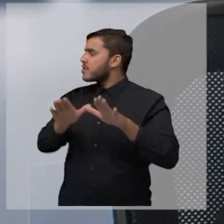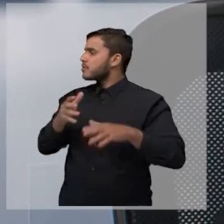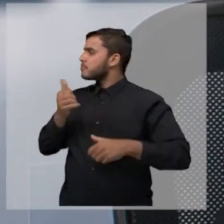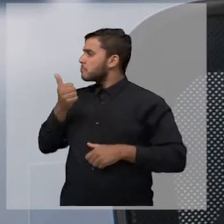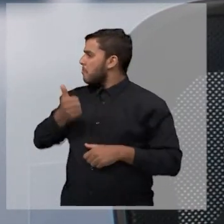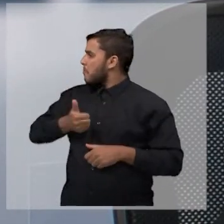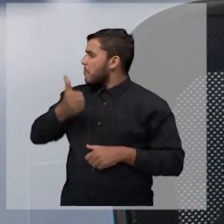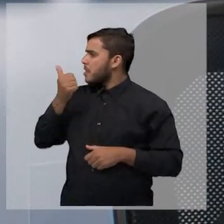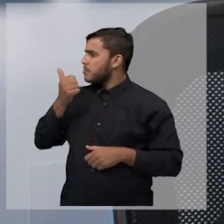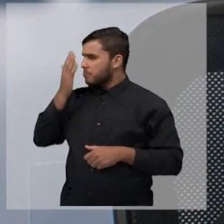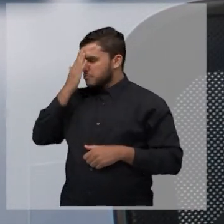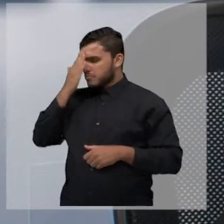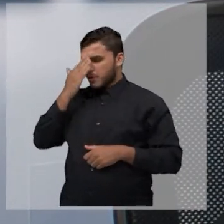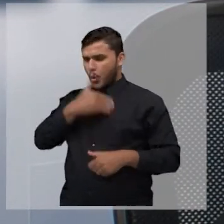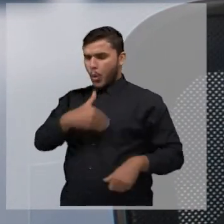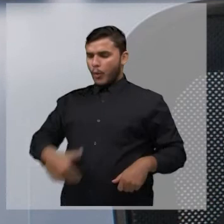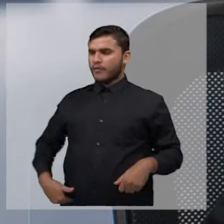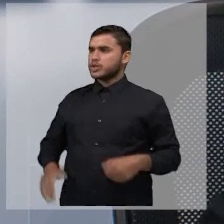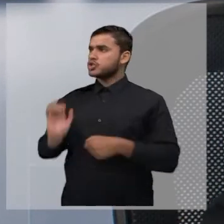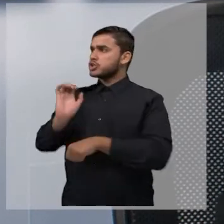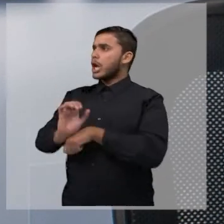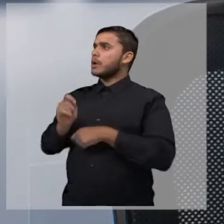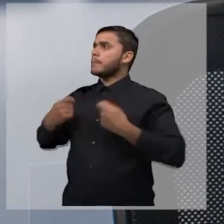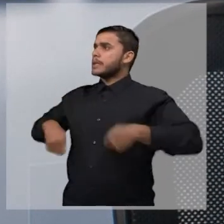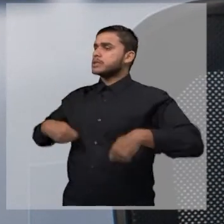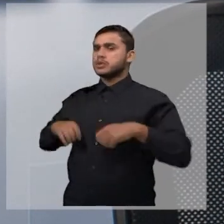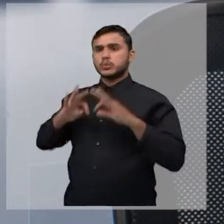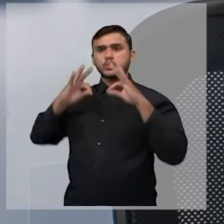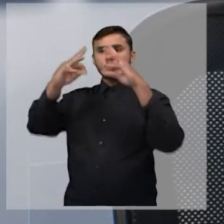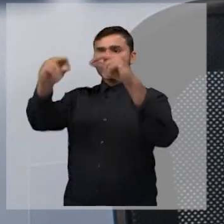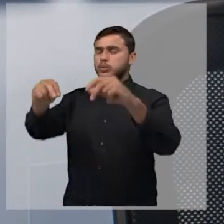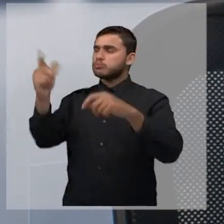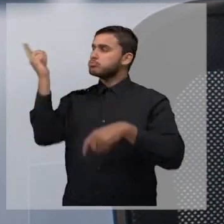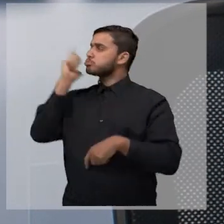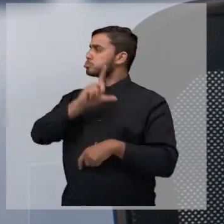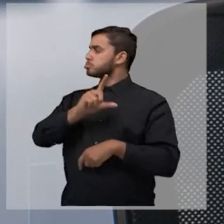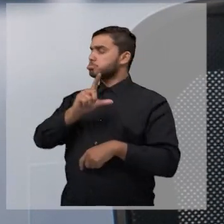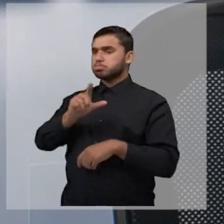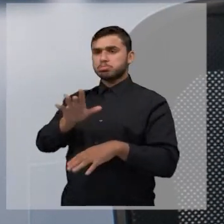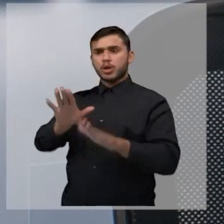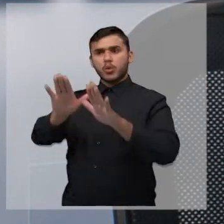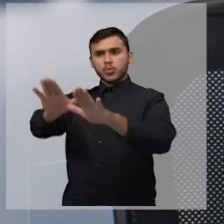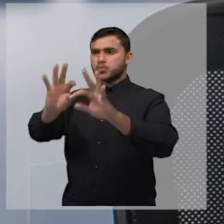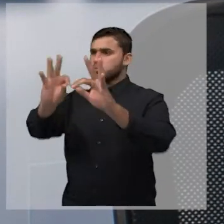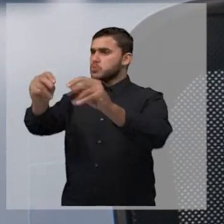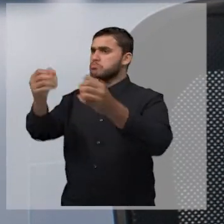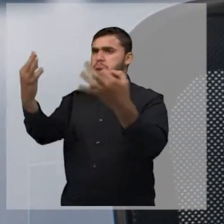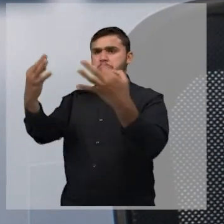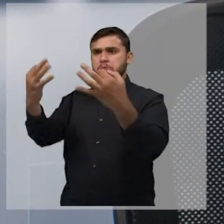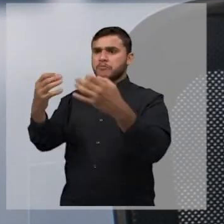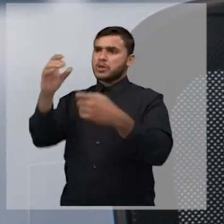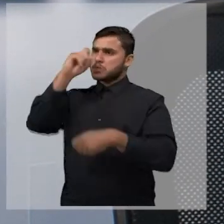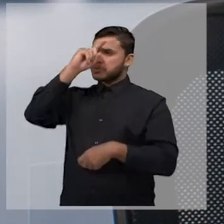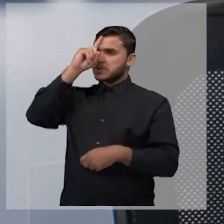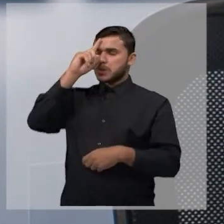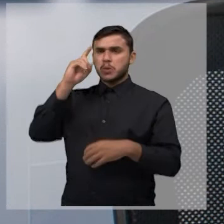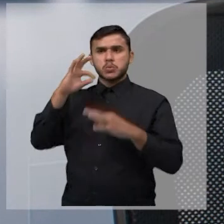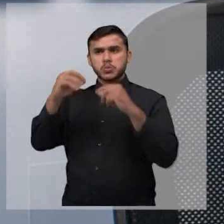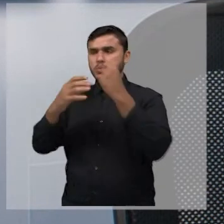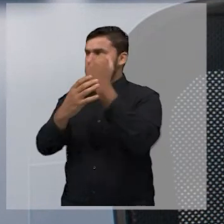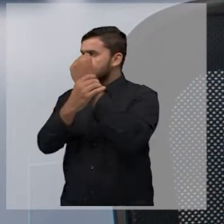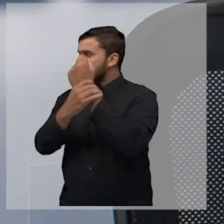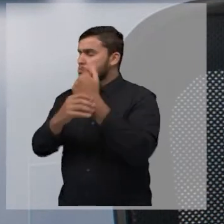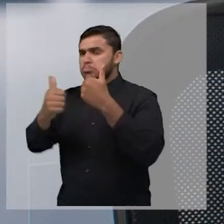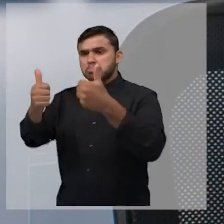área de governo estadual. Eles já têm tudo lá. Isso é muito importante. E, digo